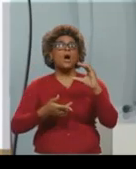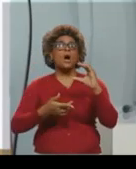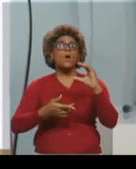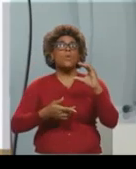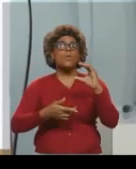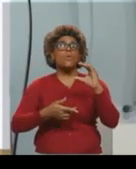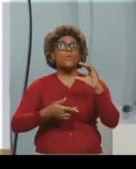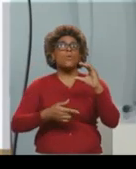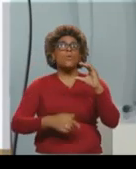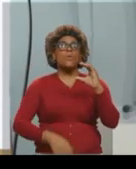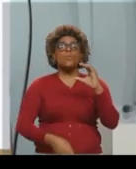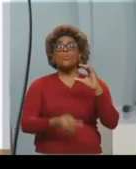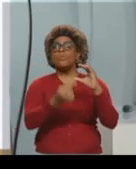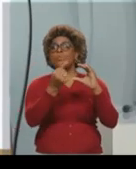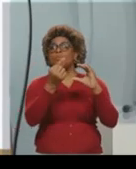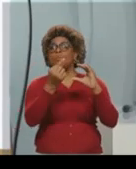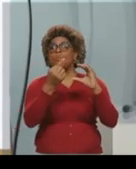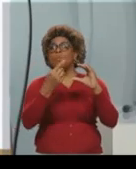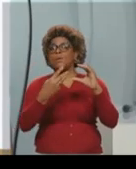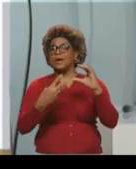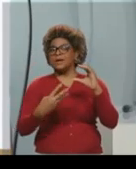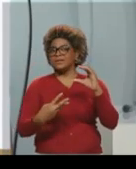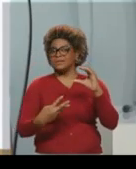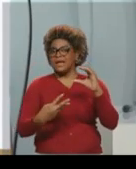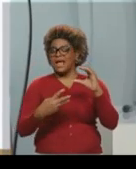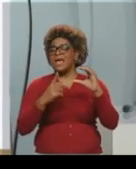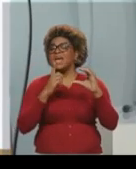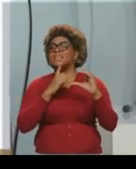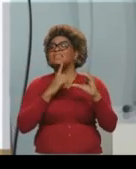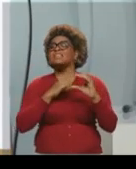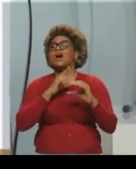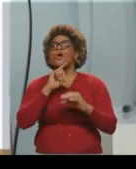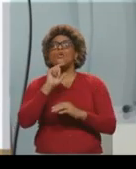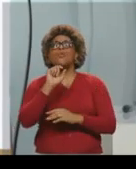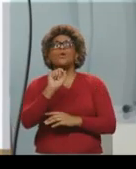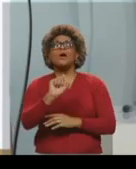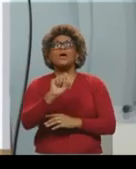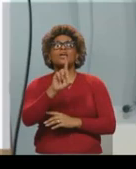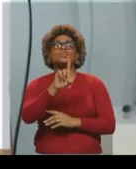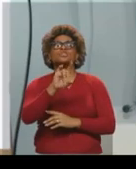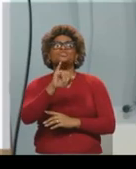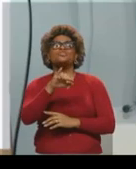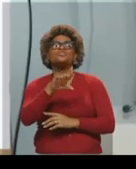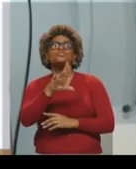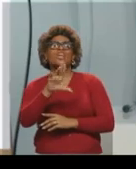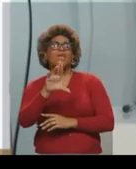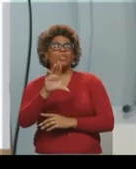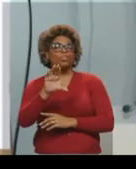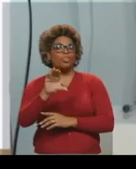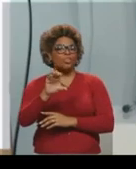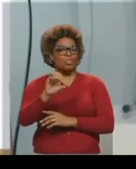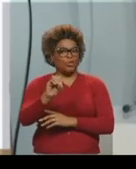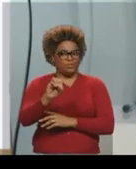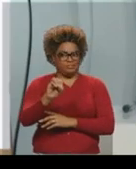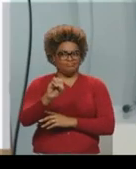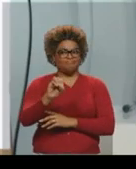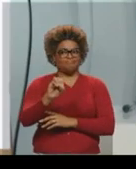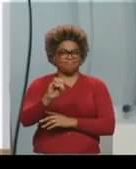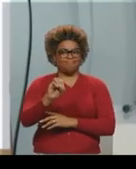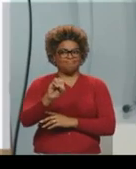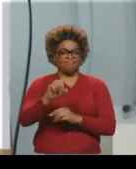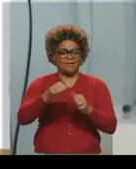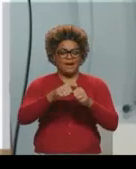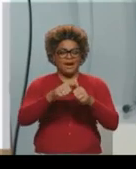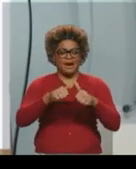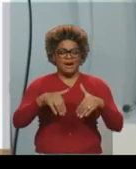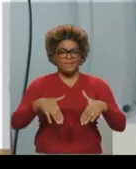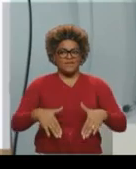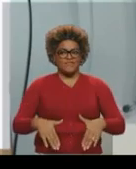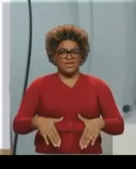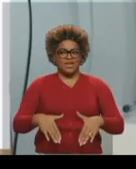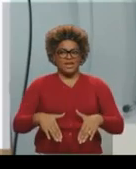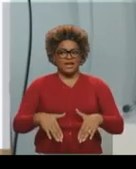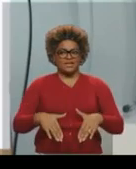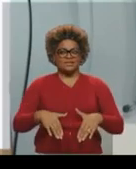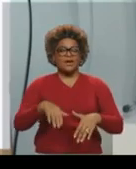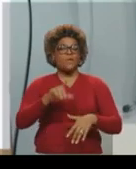e no carbono 3, eu tenho um dieno. E a ramificação, que